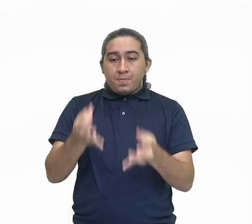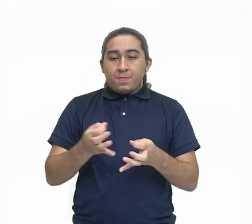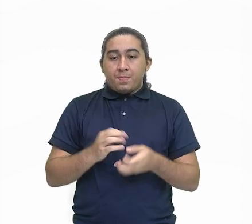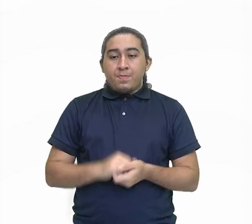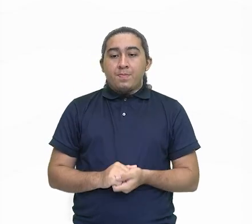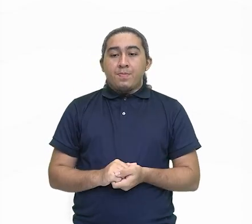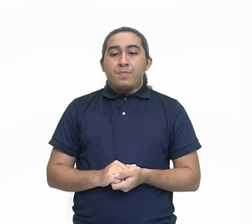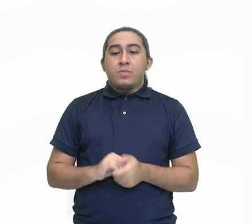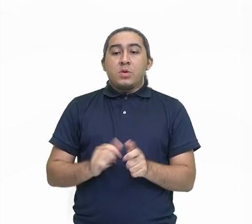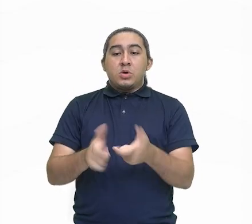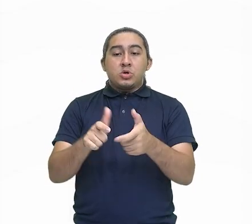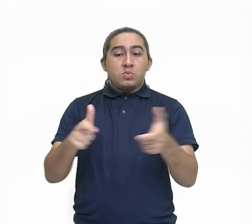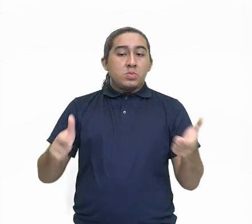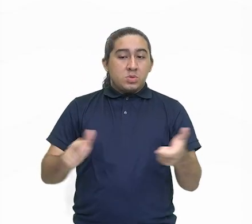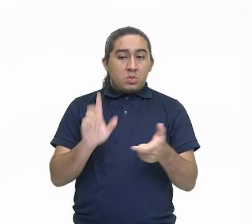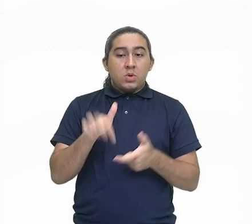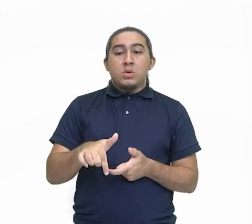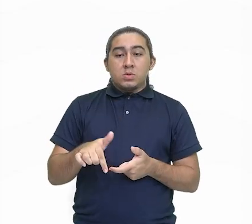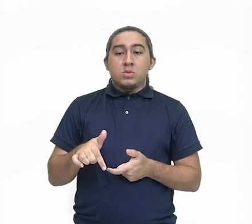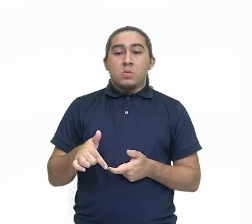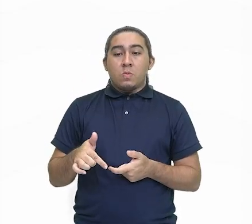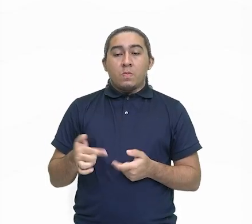esta expansão, como ela